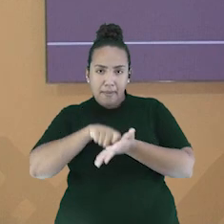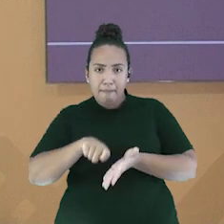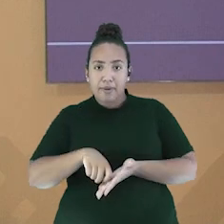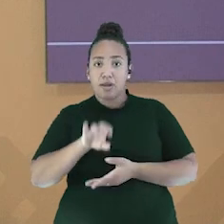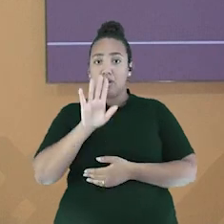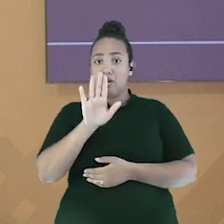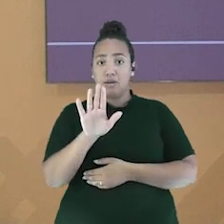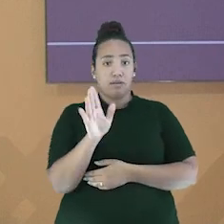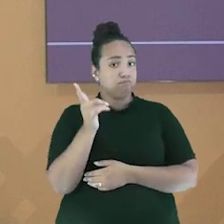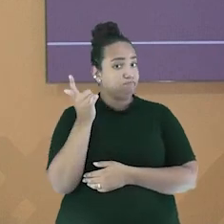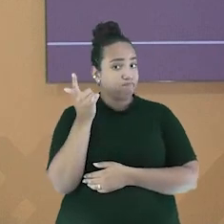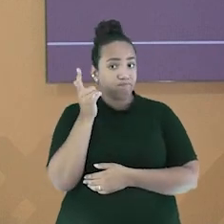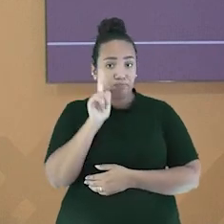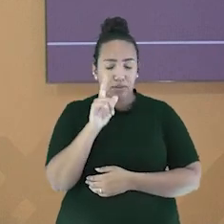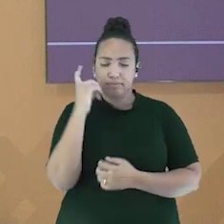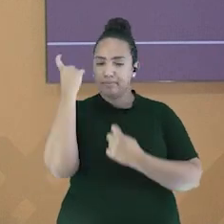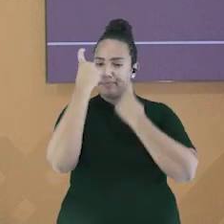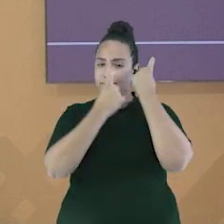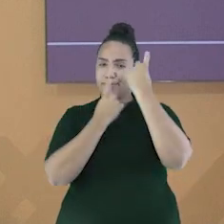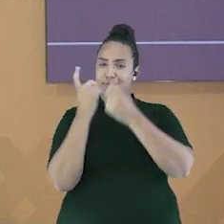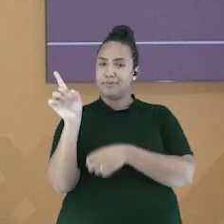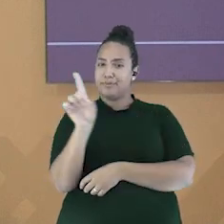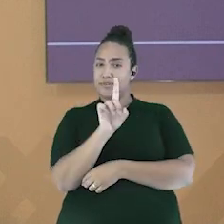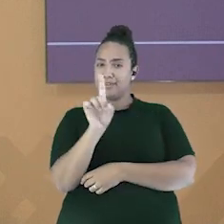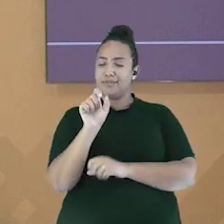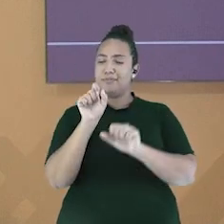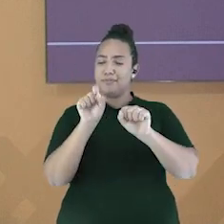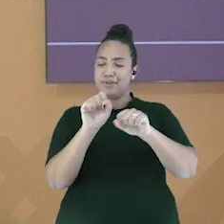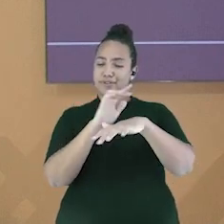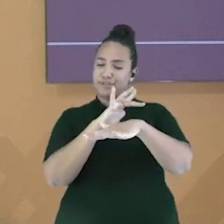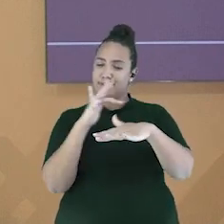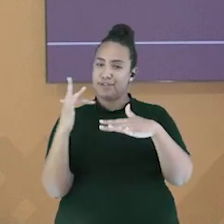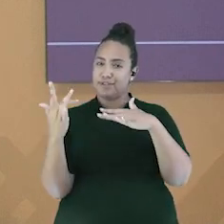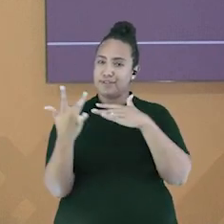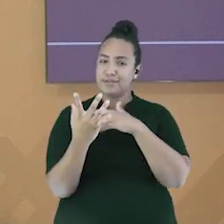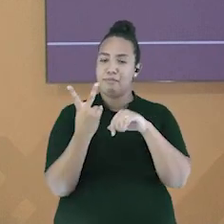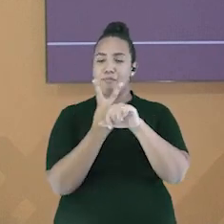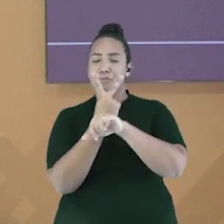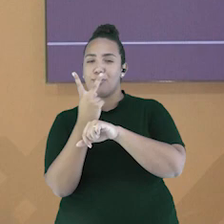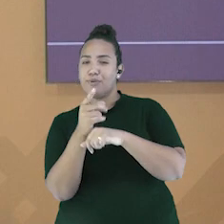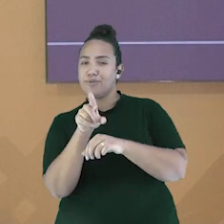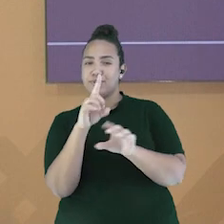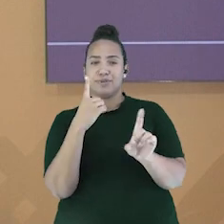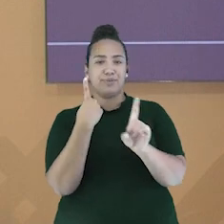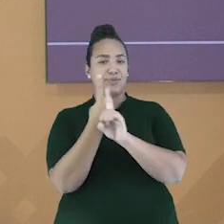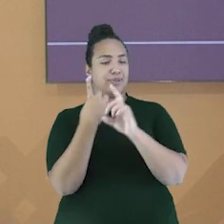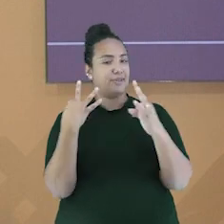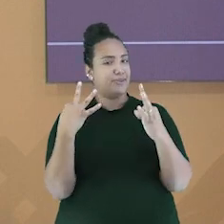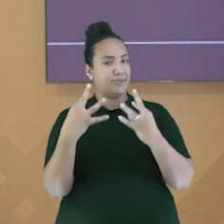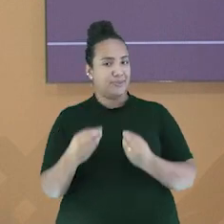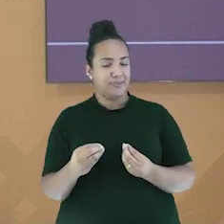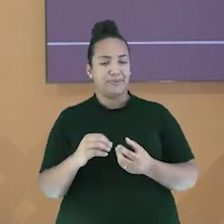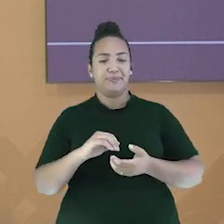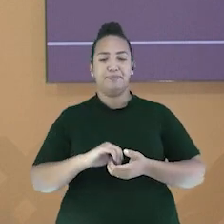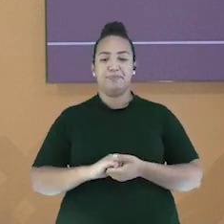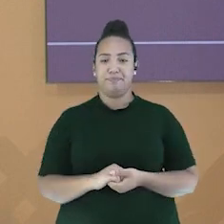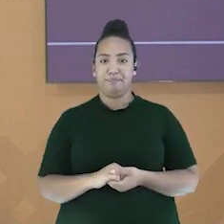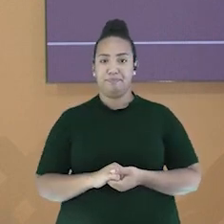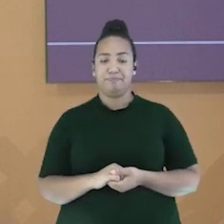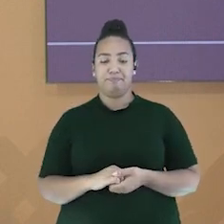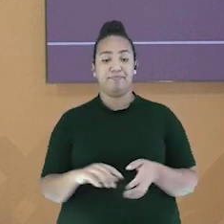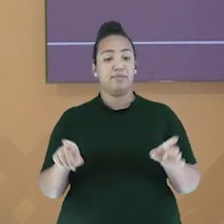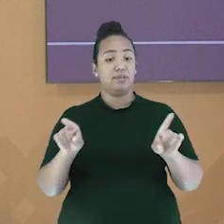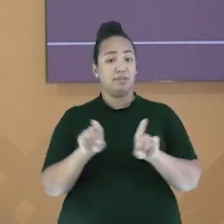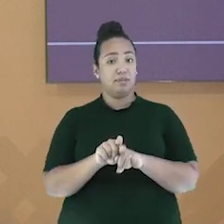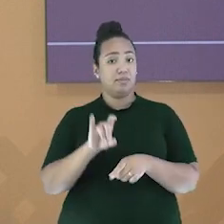conseguiu Não se preocupe é só acessar as nossas redes sociais que você vai encontrar tudo por lá Ah se você não